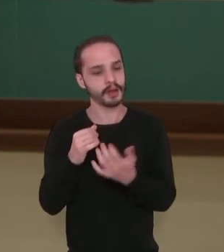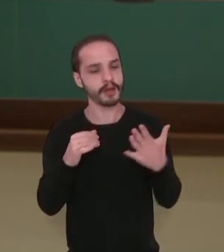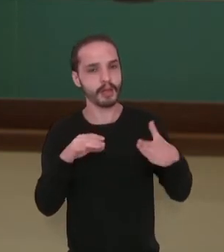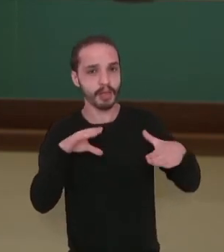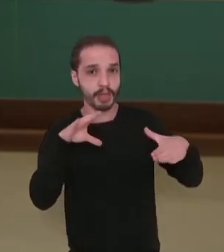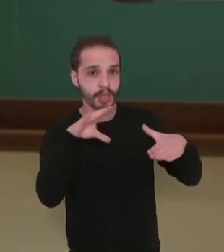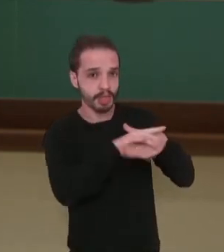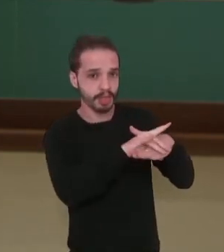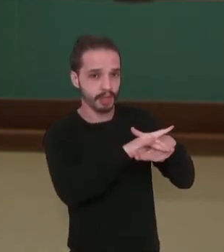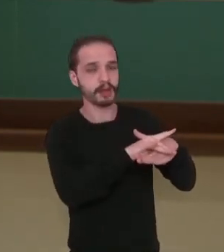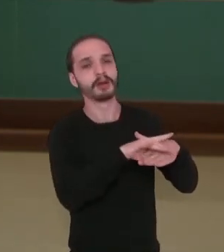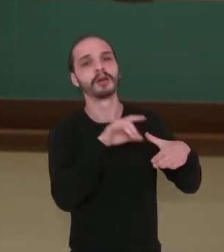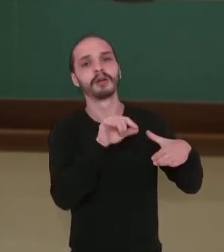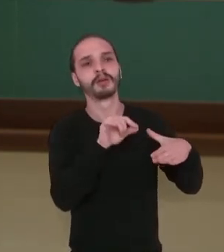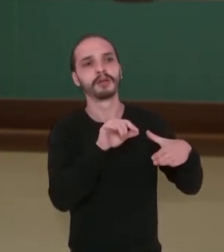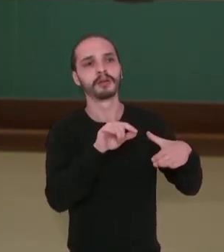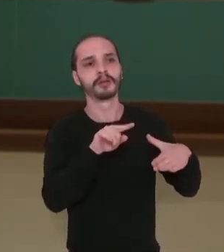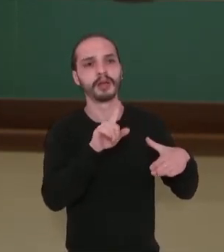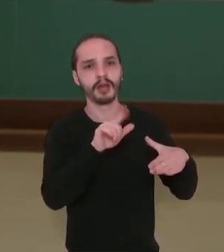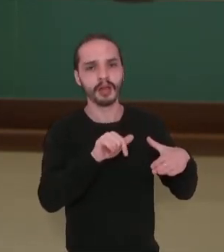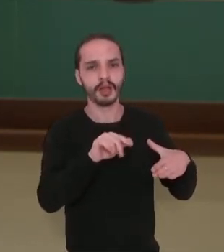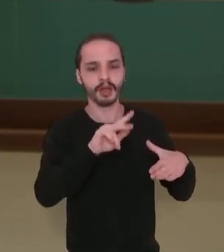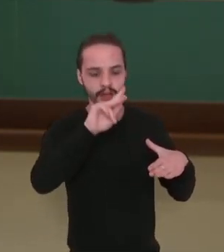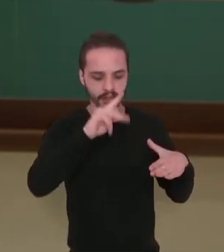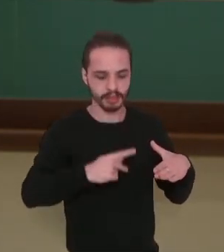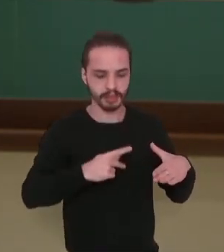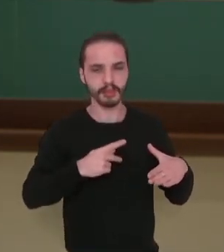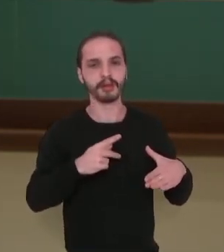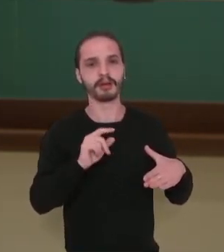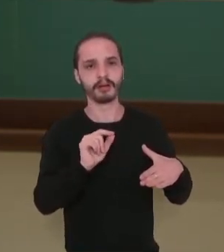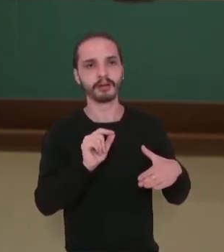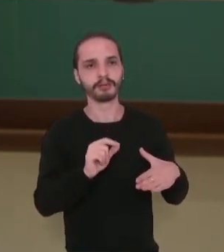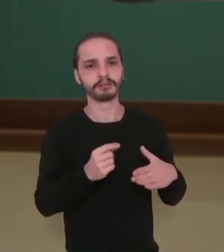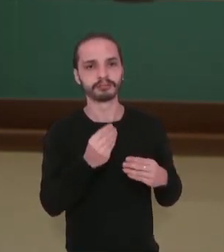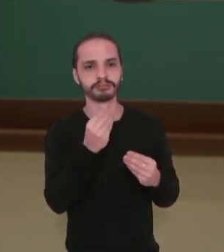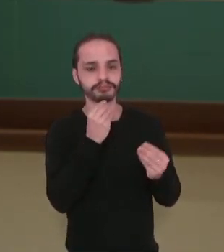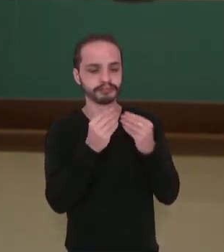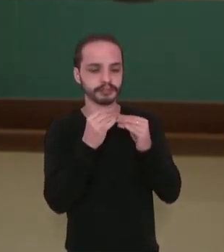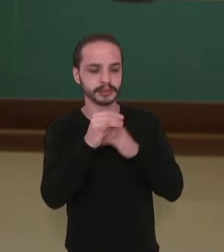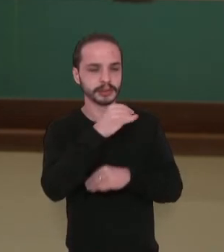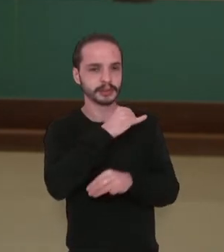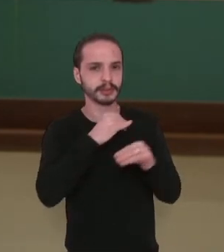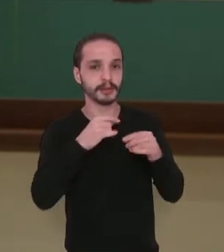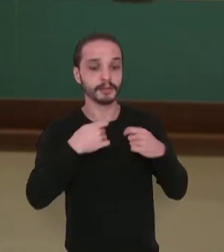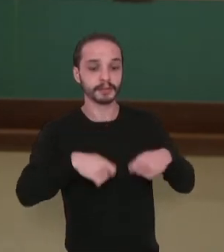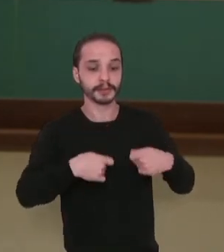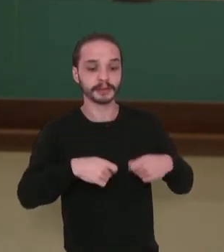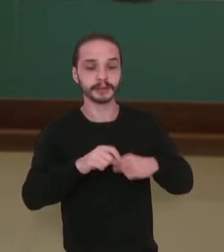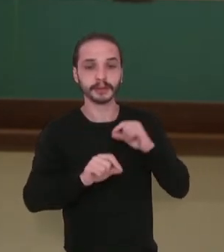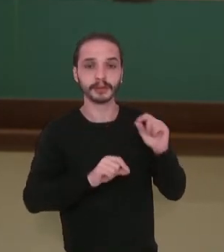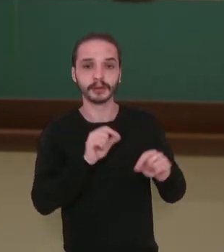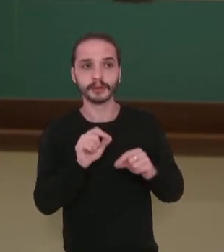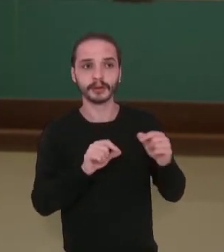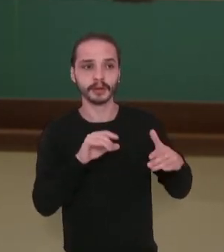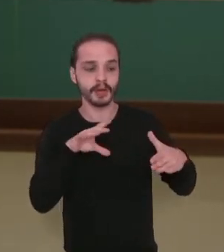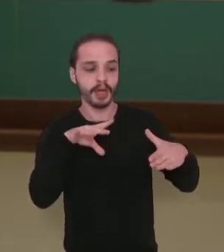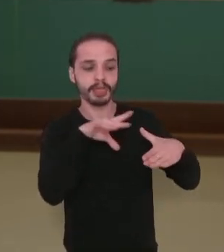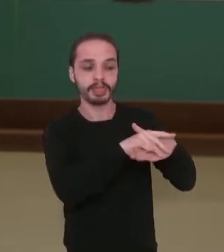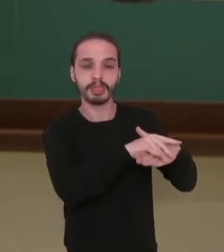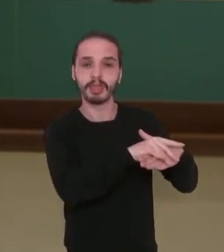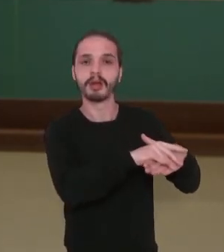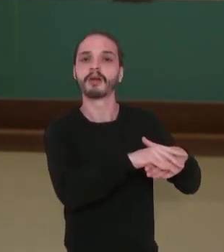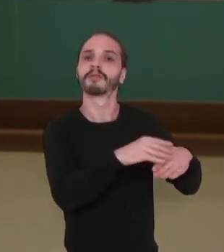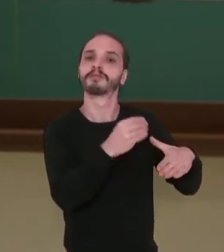organismos heterótrofos ou heterotróficos, né? Que necessitam do parasita